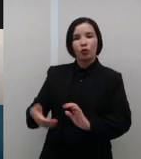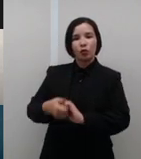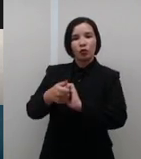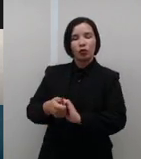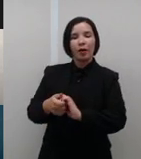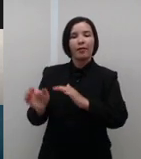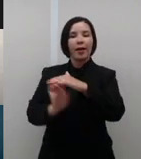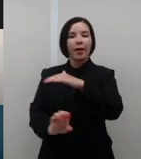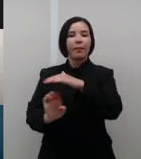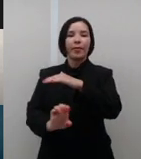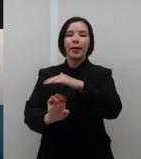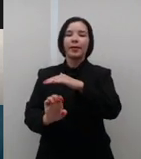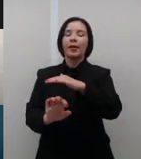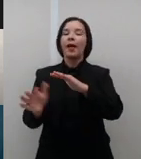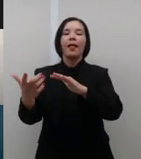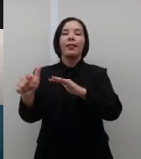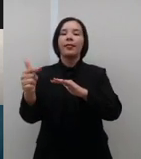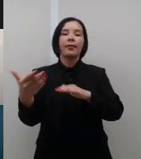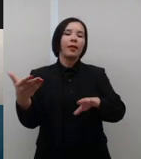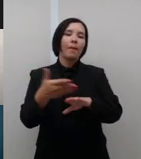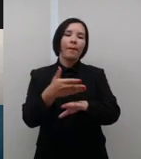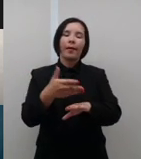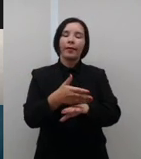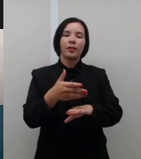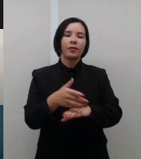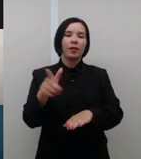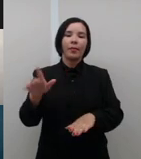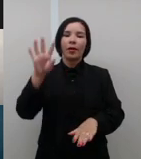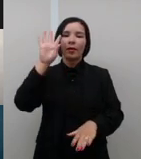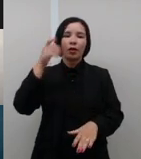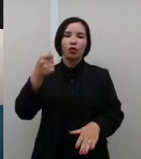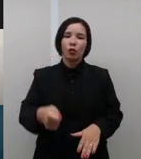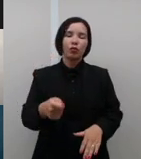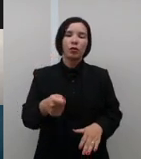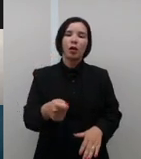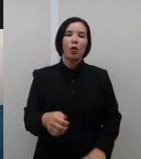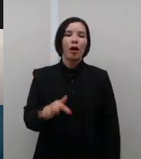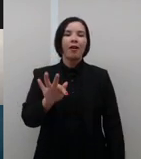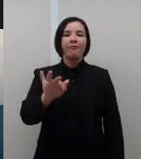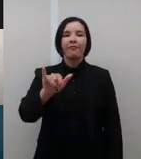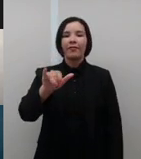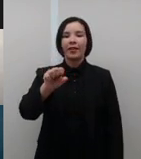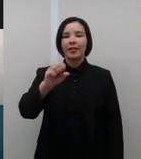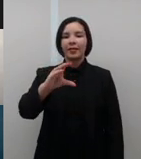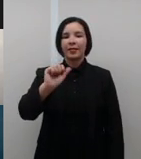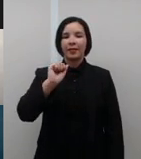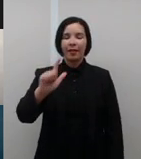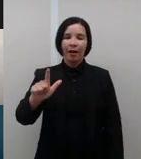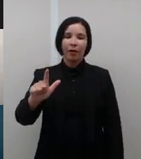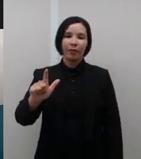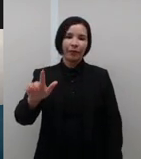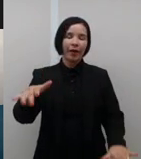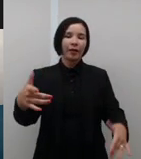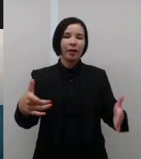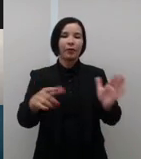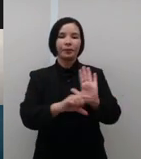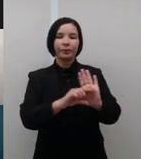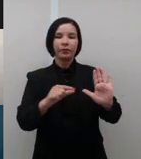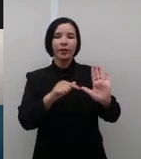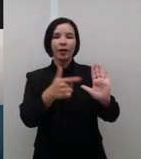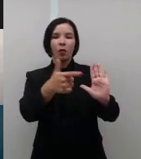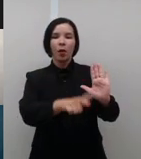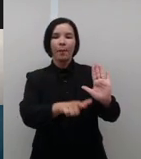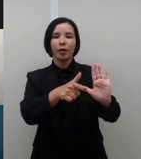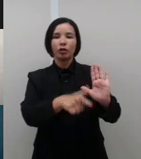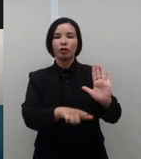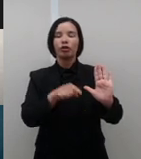figura no polo passivo da execução fiscal. E no item 5 da ementa, tem um repetitivo, que é